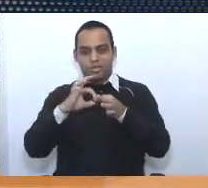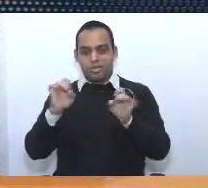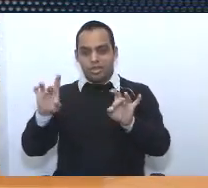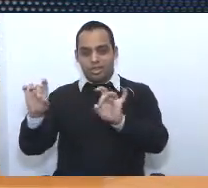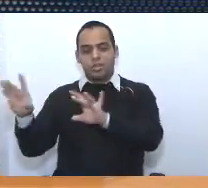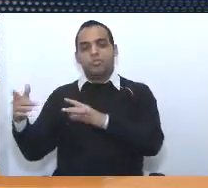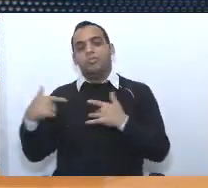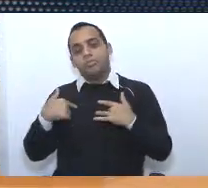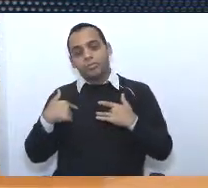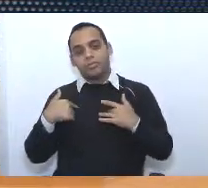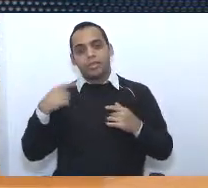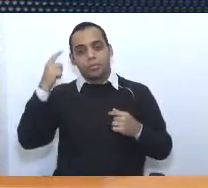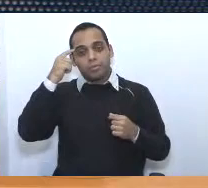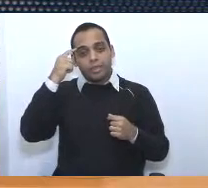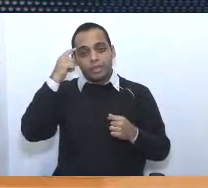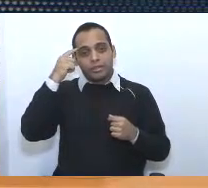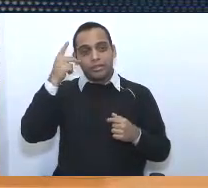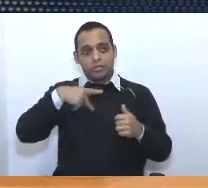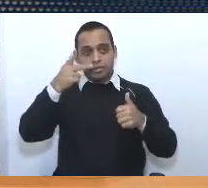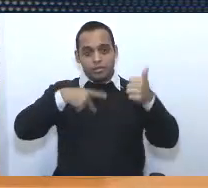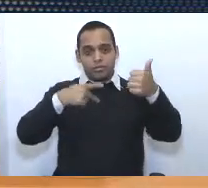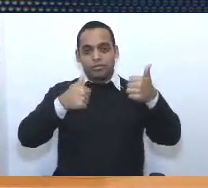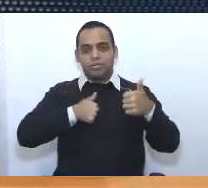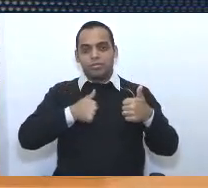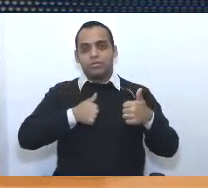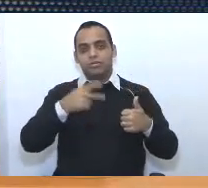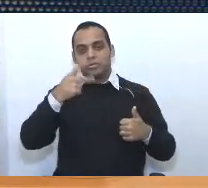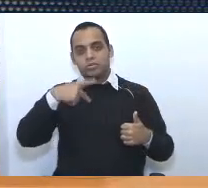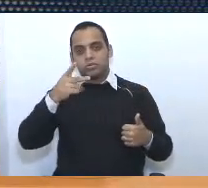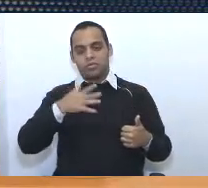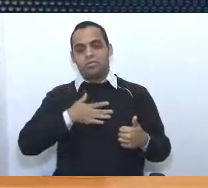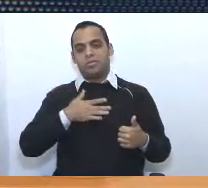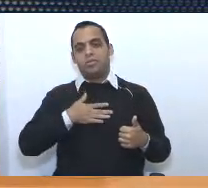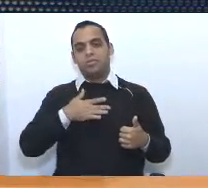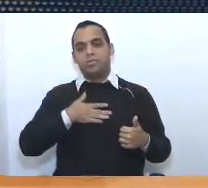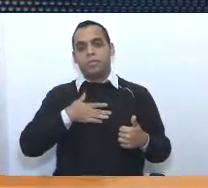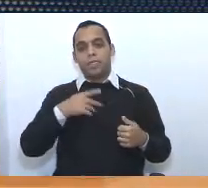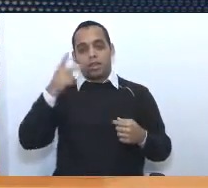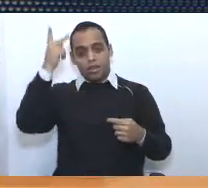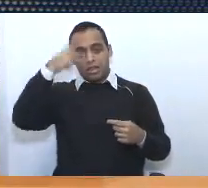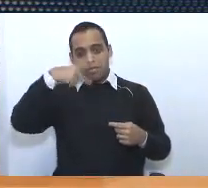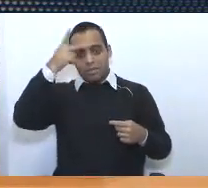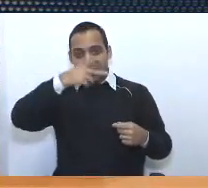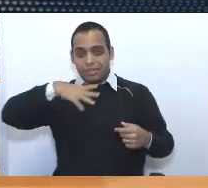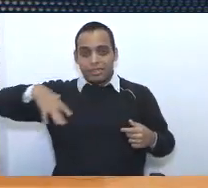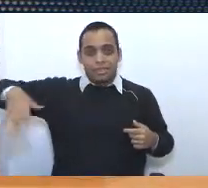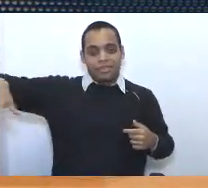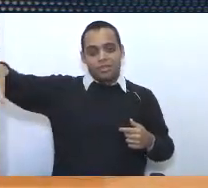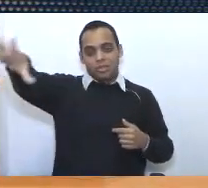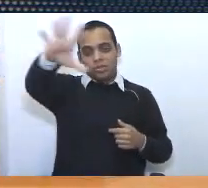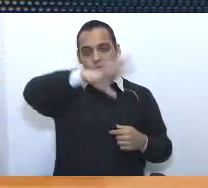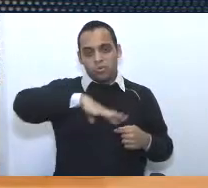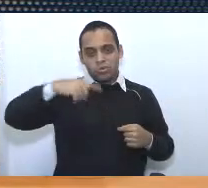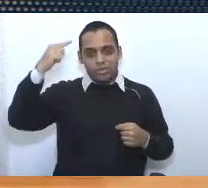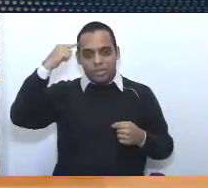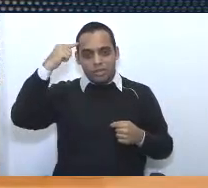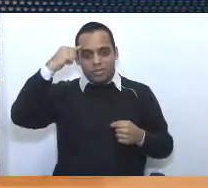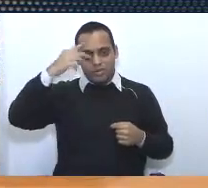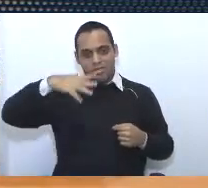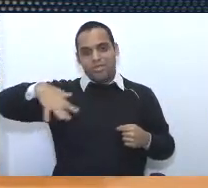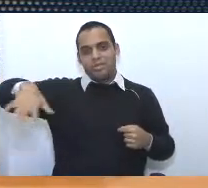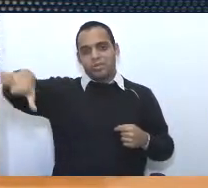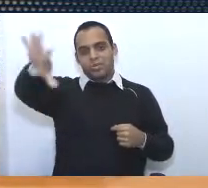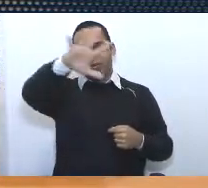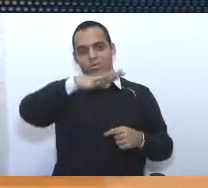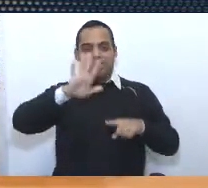si, acaba muitas vezes prejudicando muitos, mas aquele que pensa na coletividade, acaba ajudando a coletividade